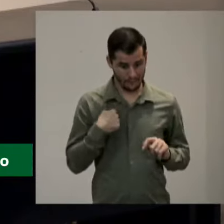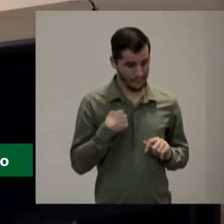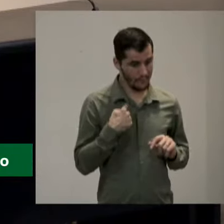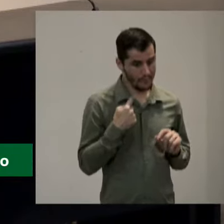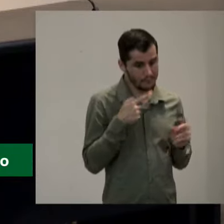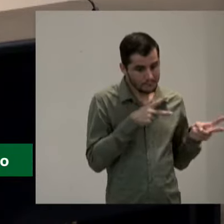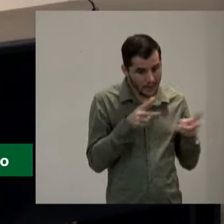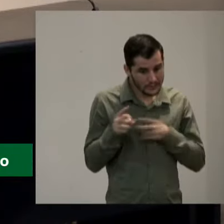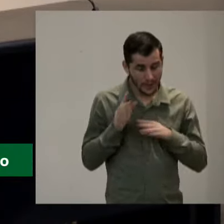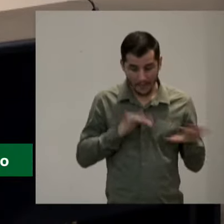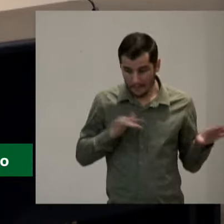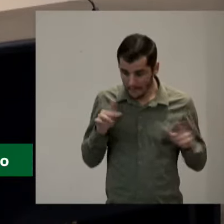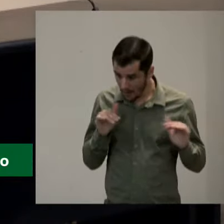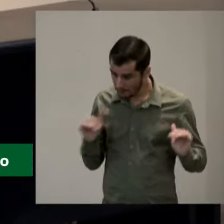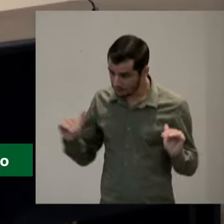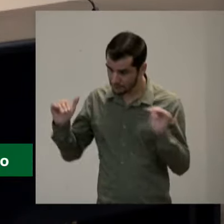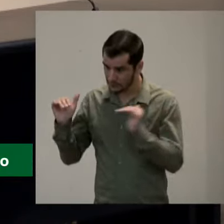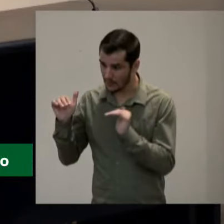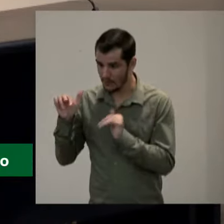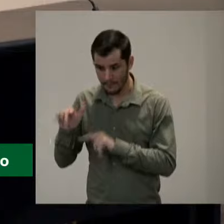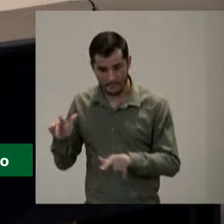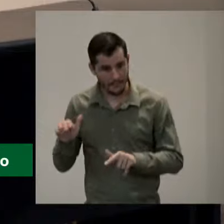do seu exalino.